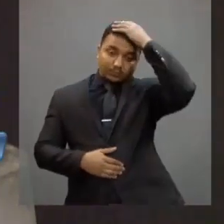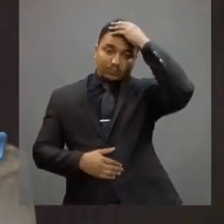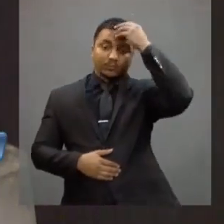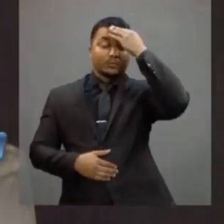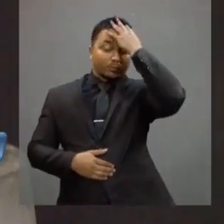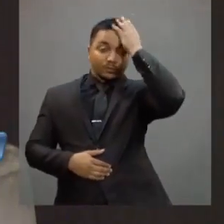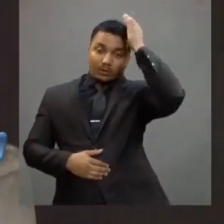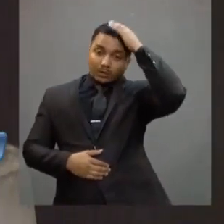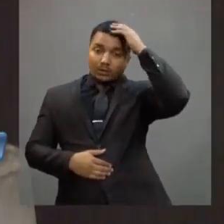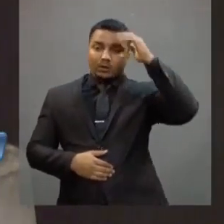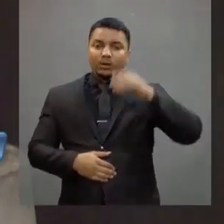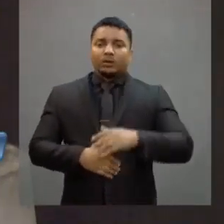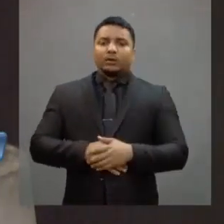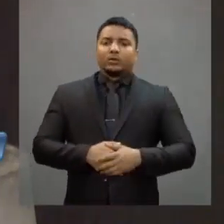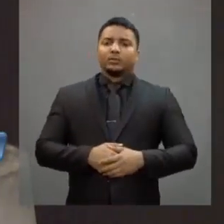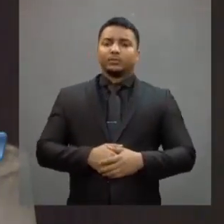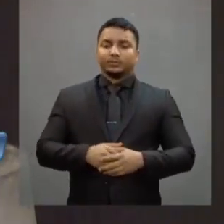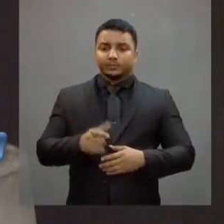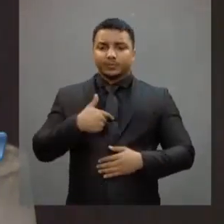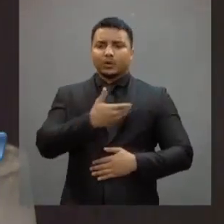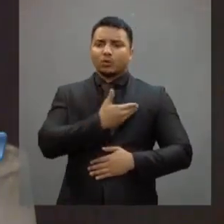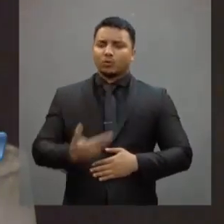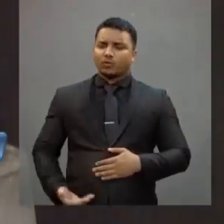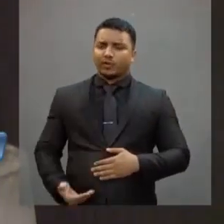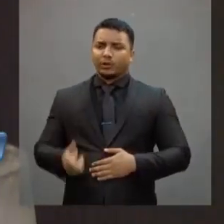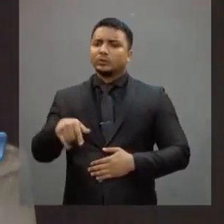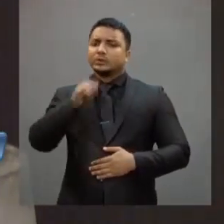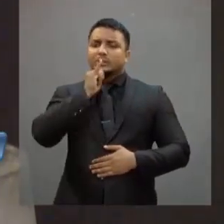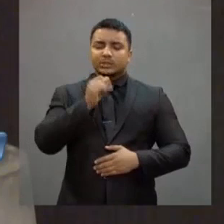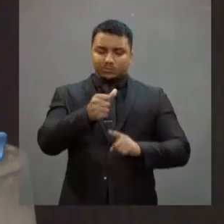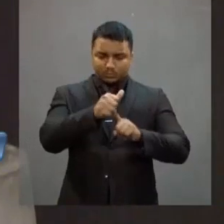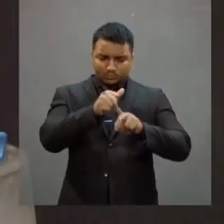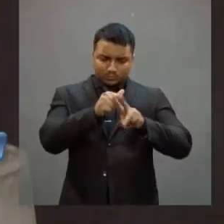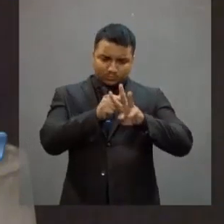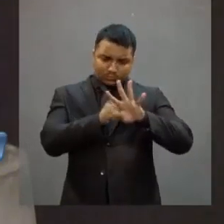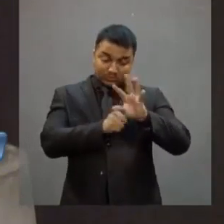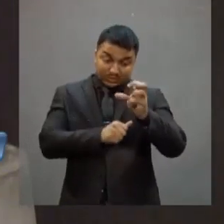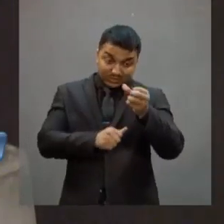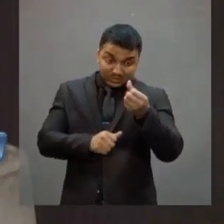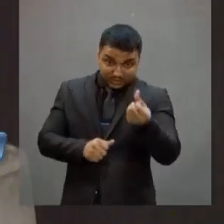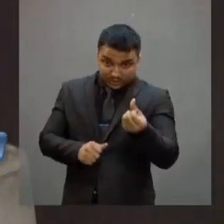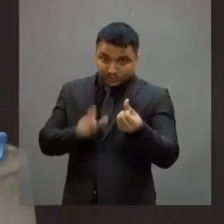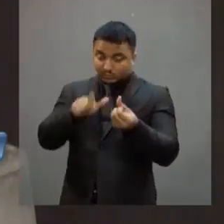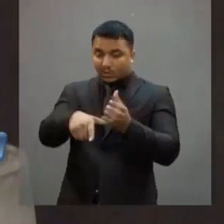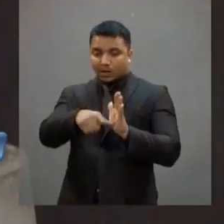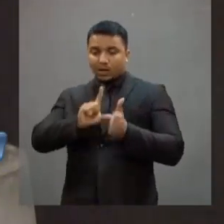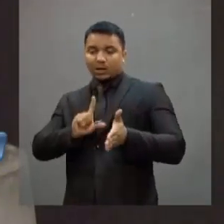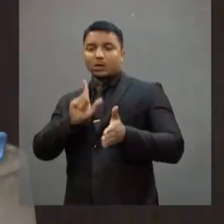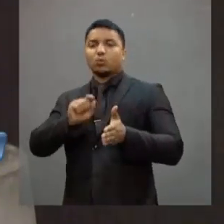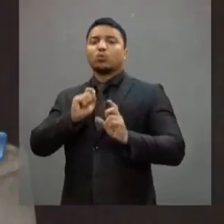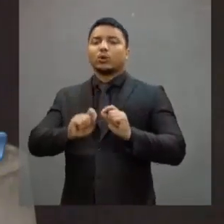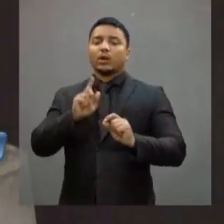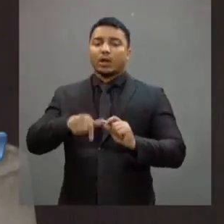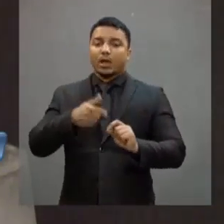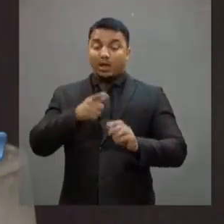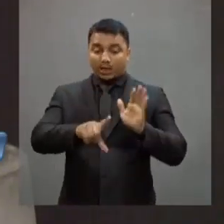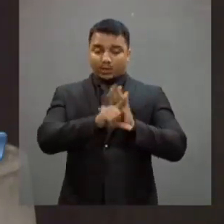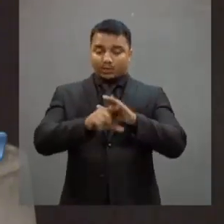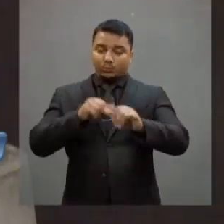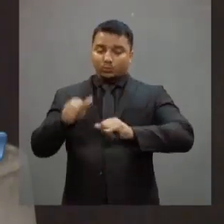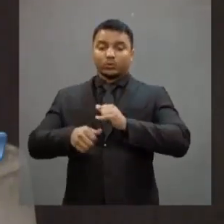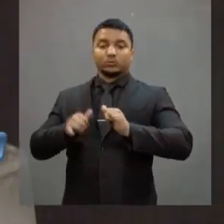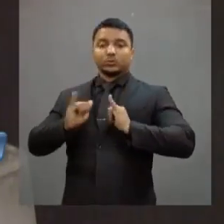governador antecipa em 6 meses a reforma, ele prejudicou milhares